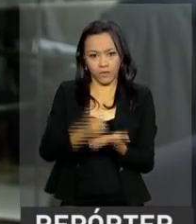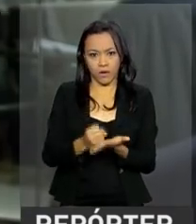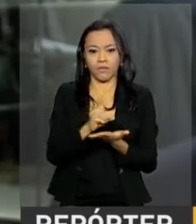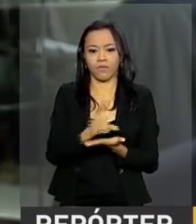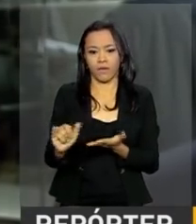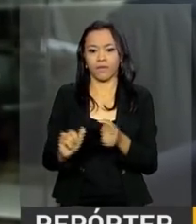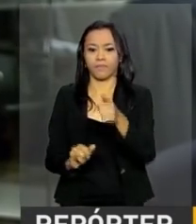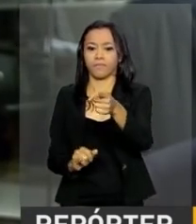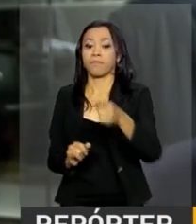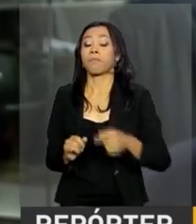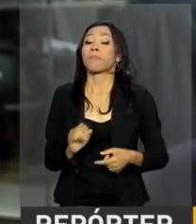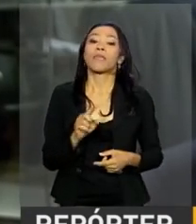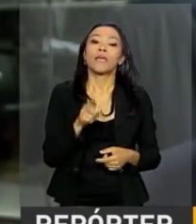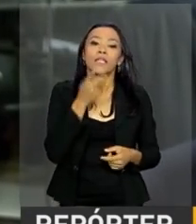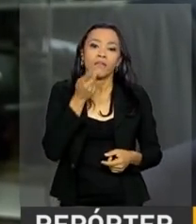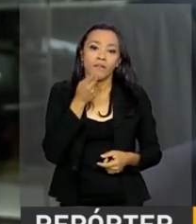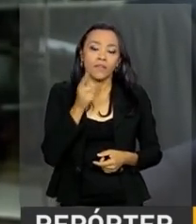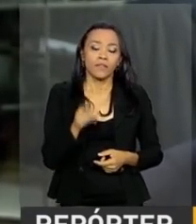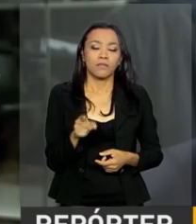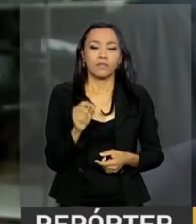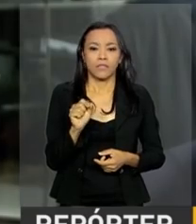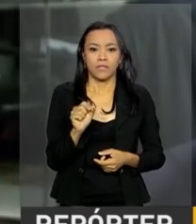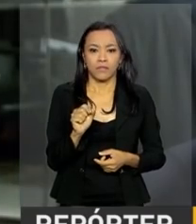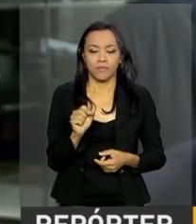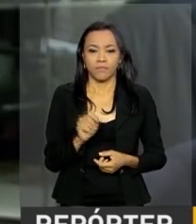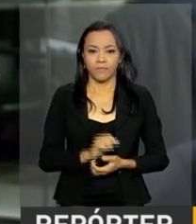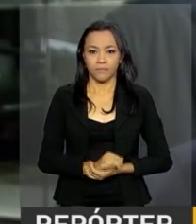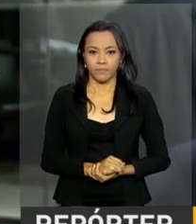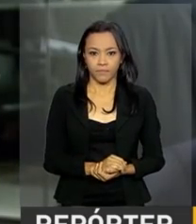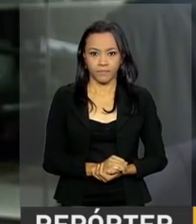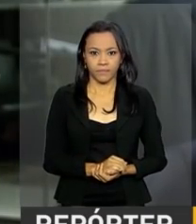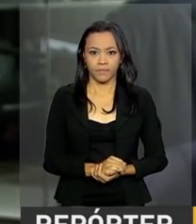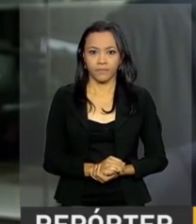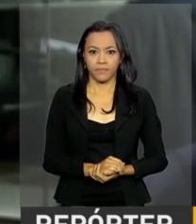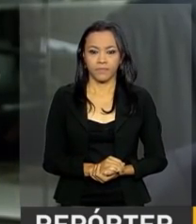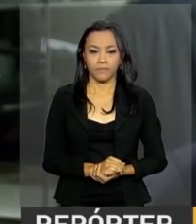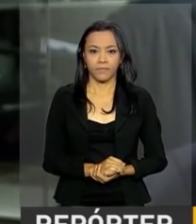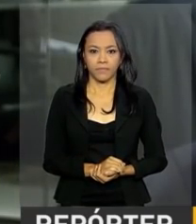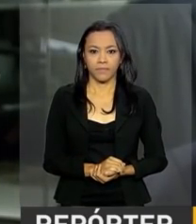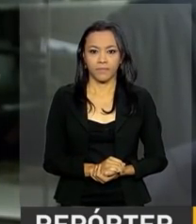está muito justa, não só por causa dessas